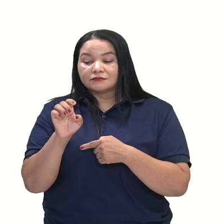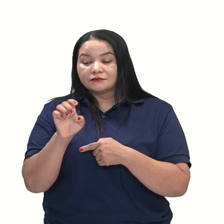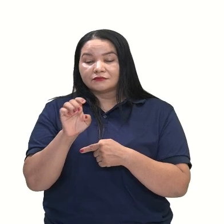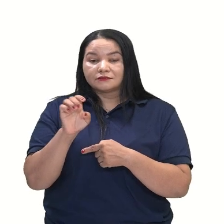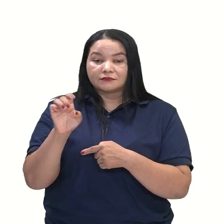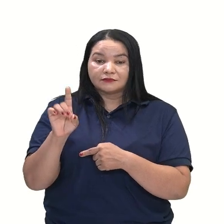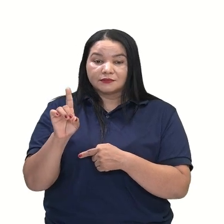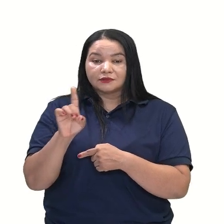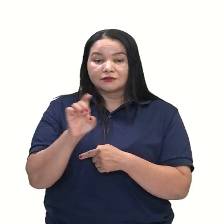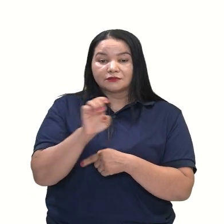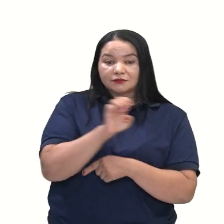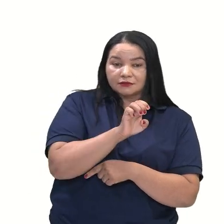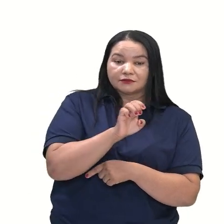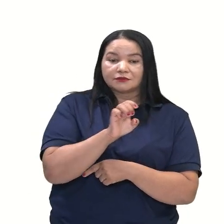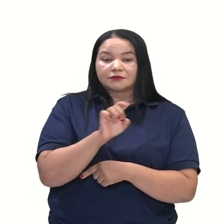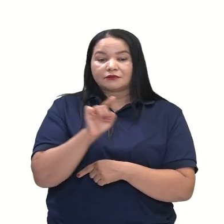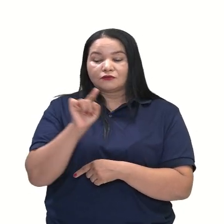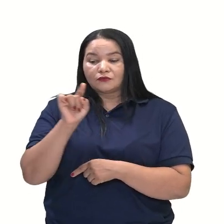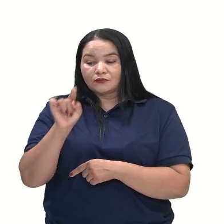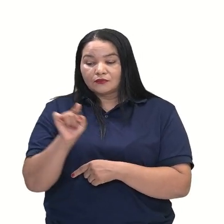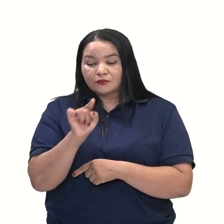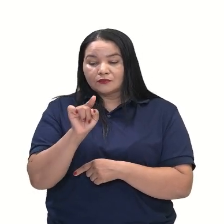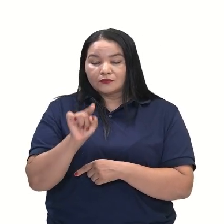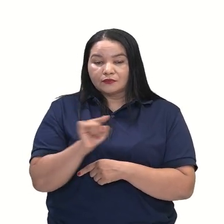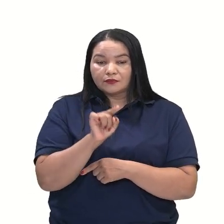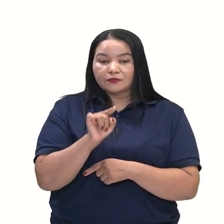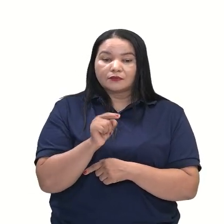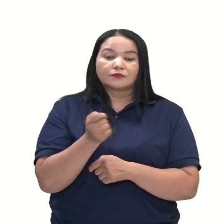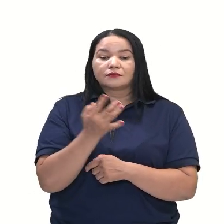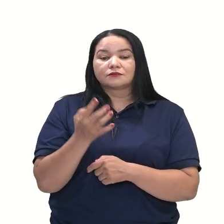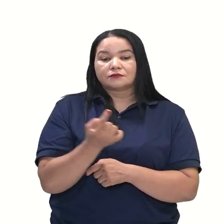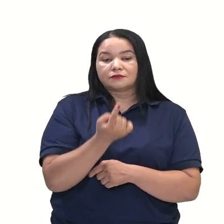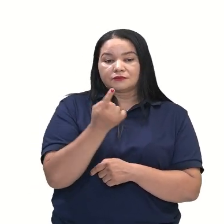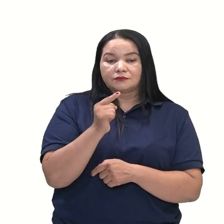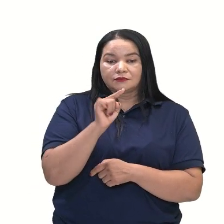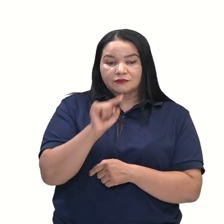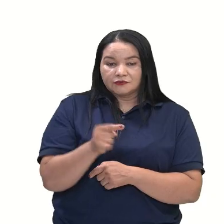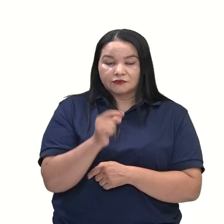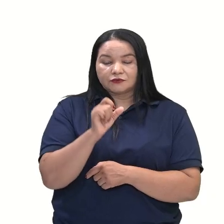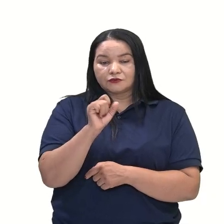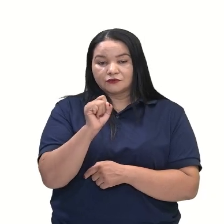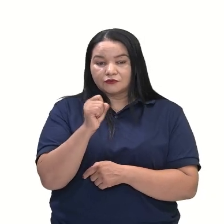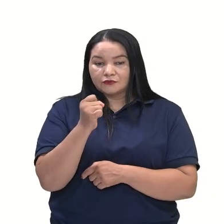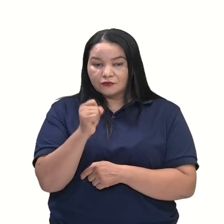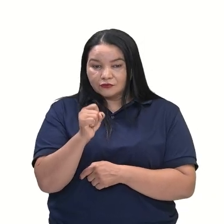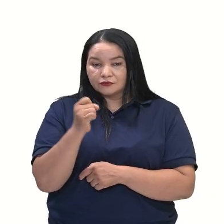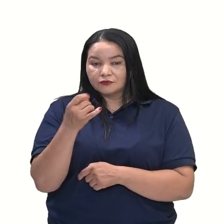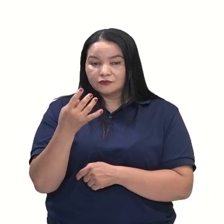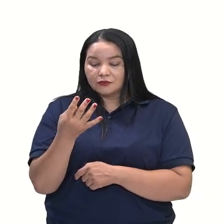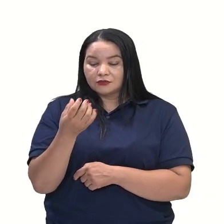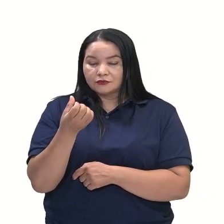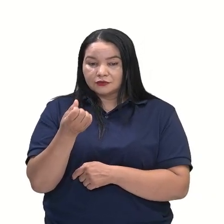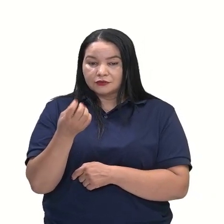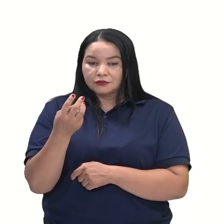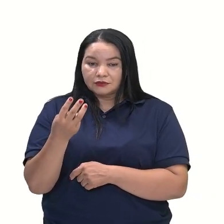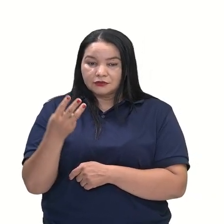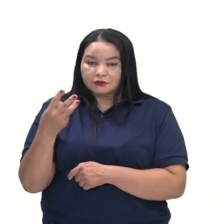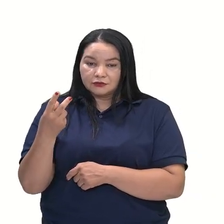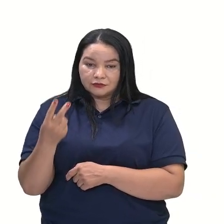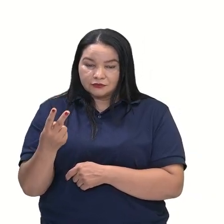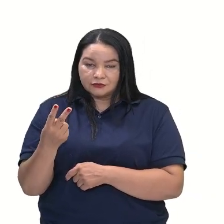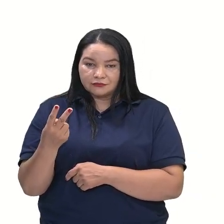1, 2, 3. Então, o volume em litros vai ficar este resultado aqui. Não